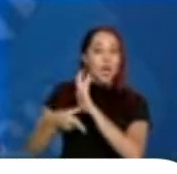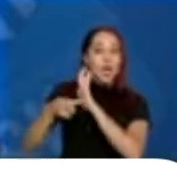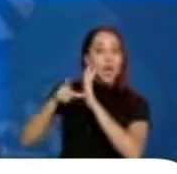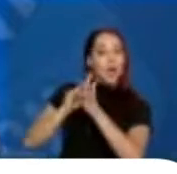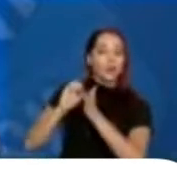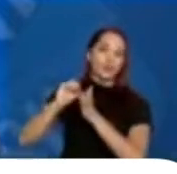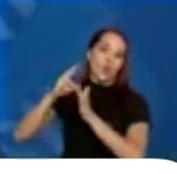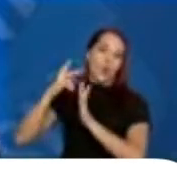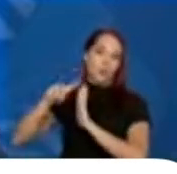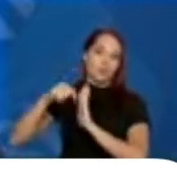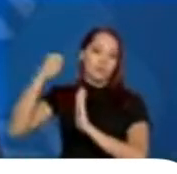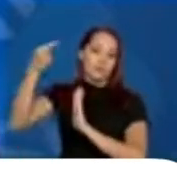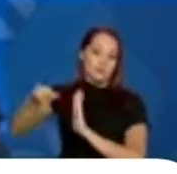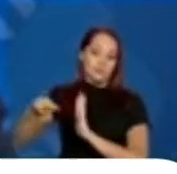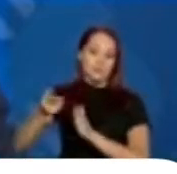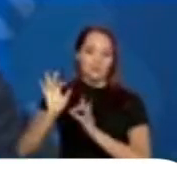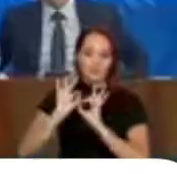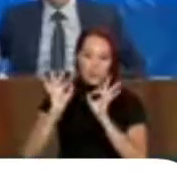ou depois.